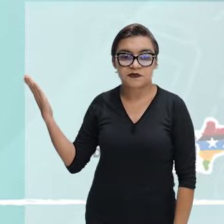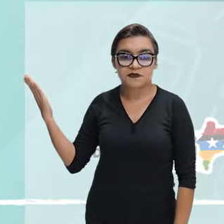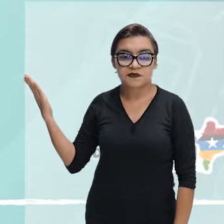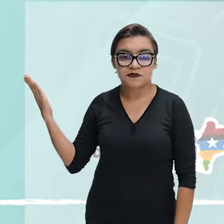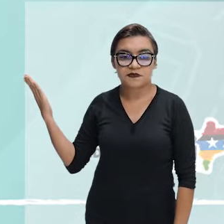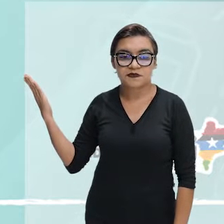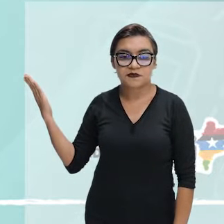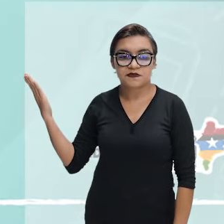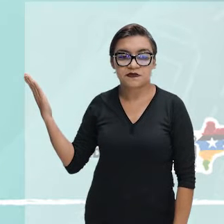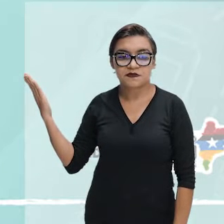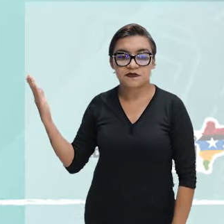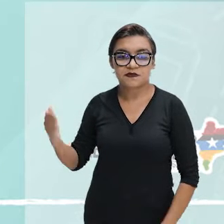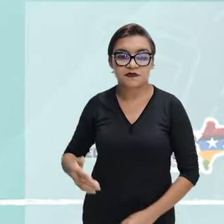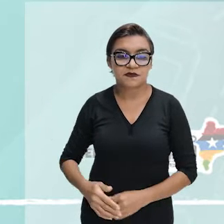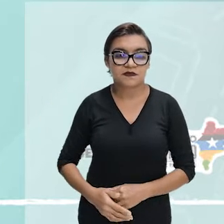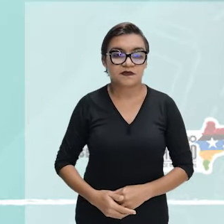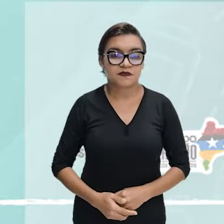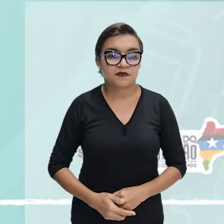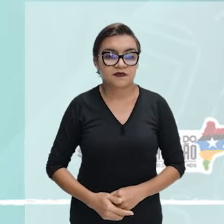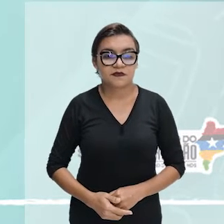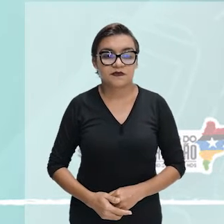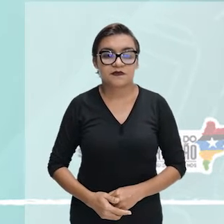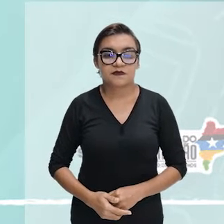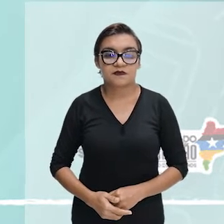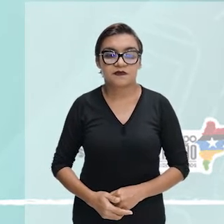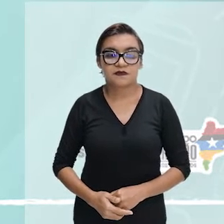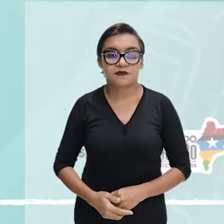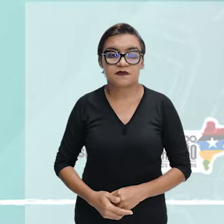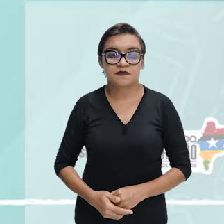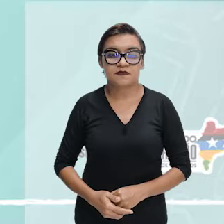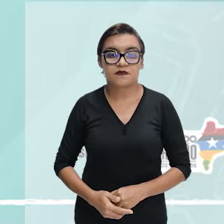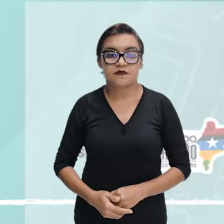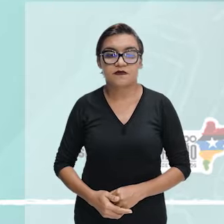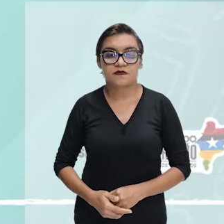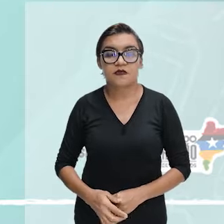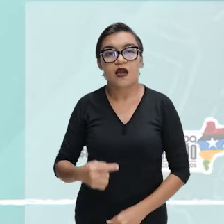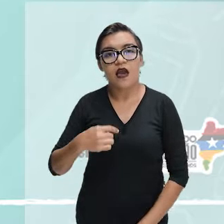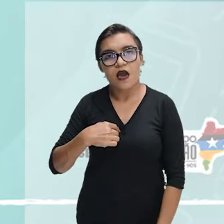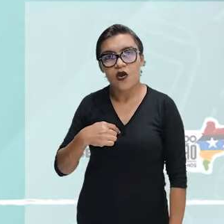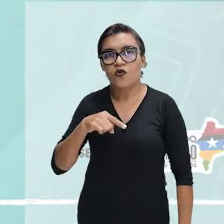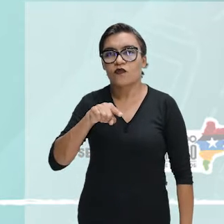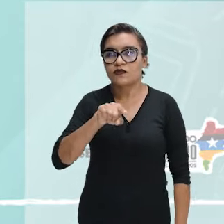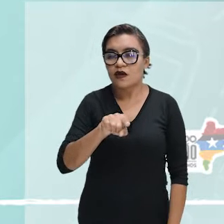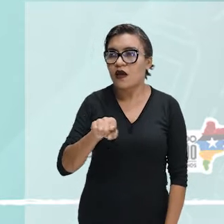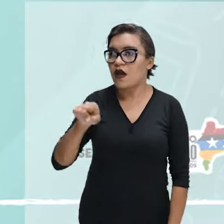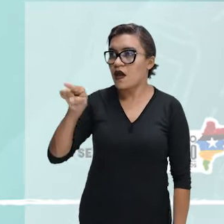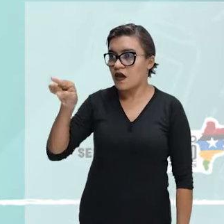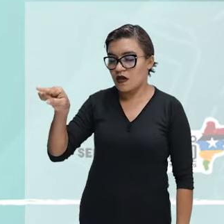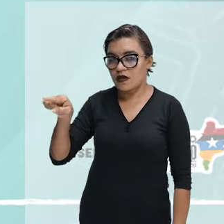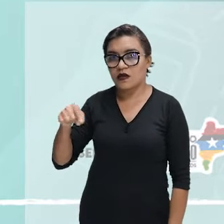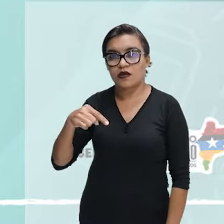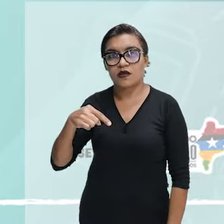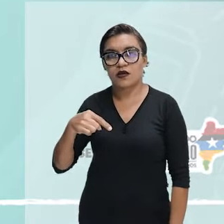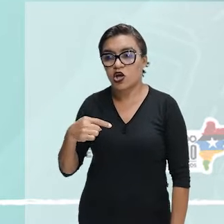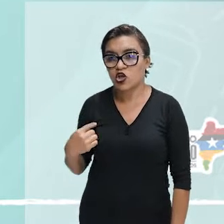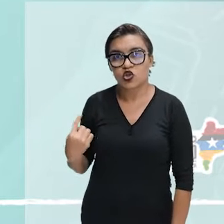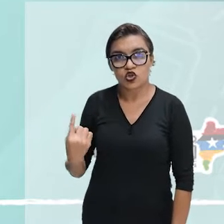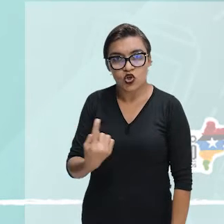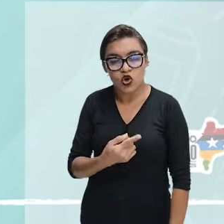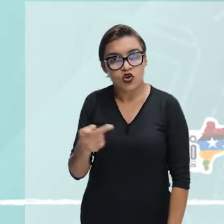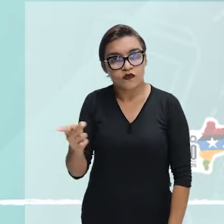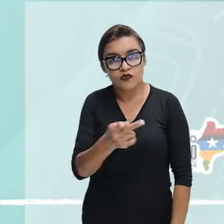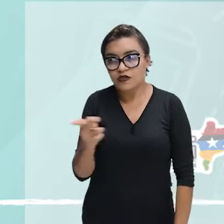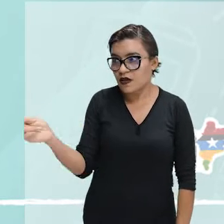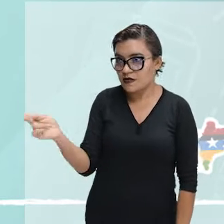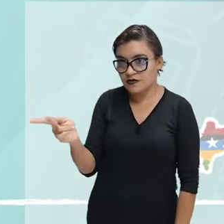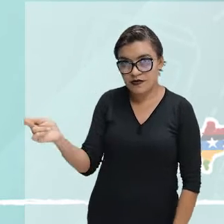ella, usted, nosotros, nosotras, vosotros e vosotras, ellos, ellas e ustedes. Então, quem